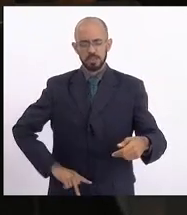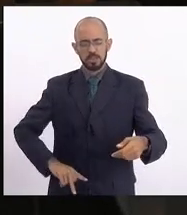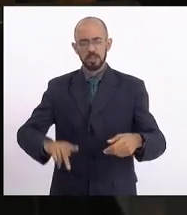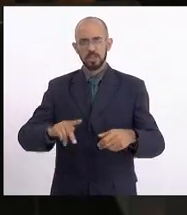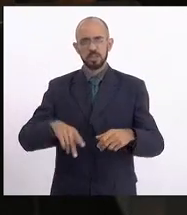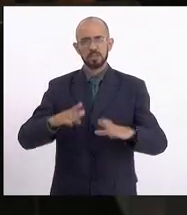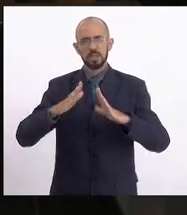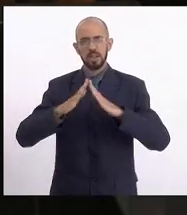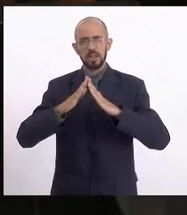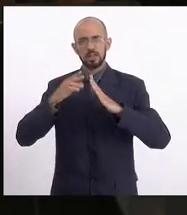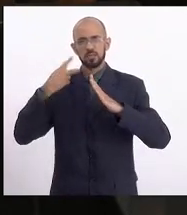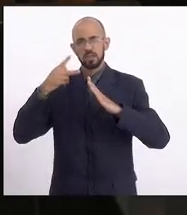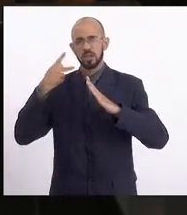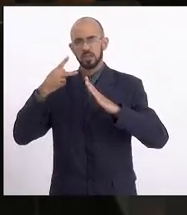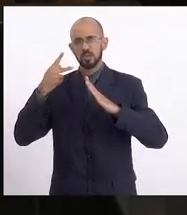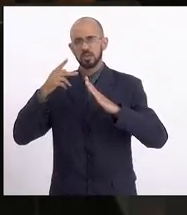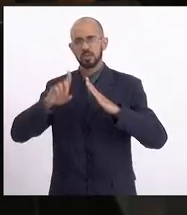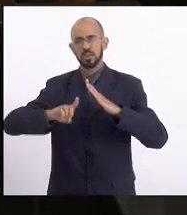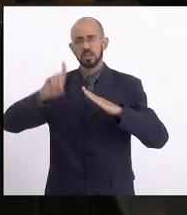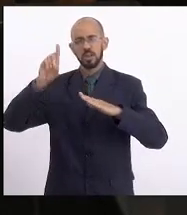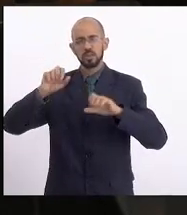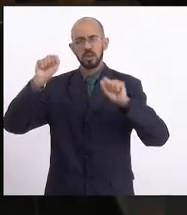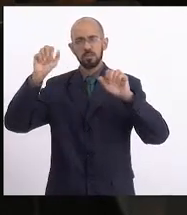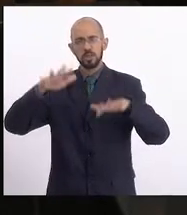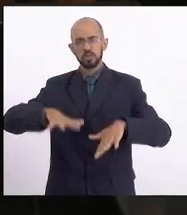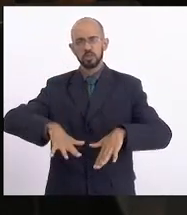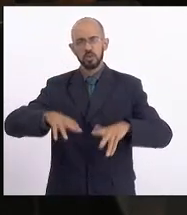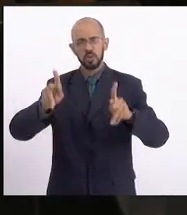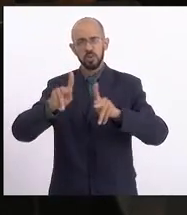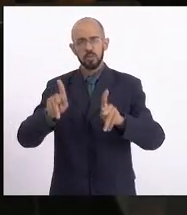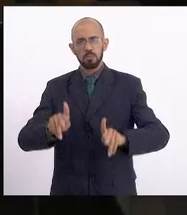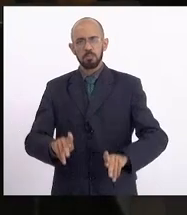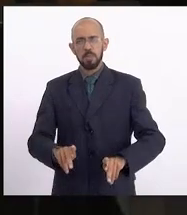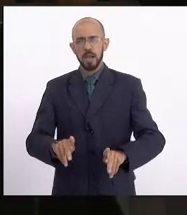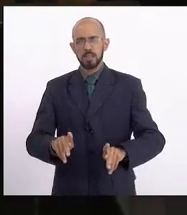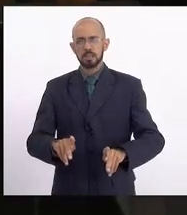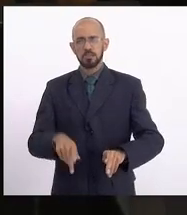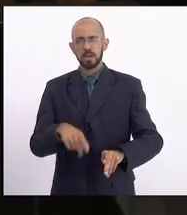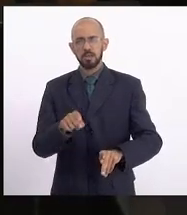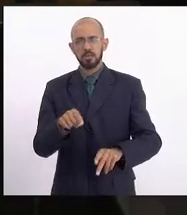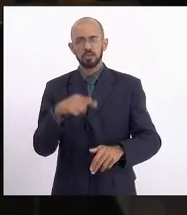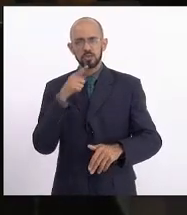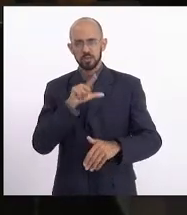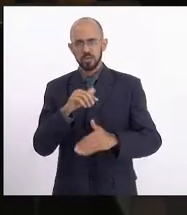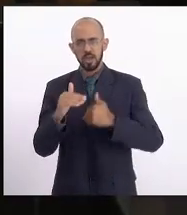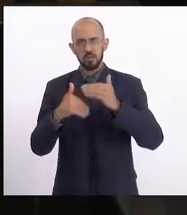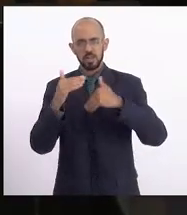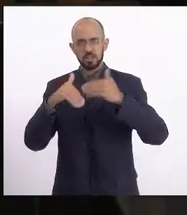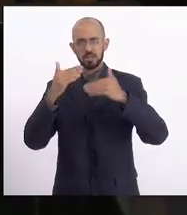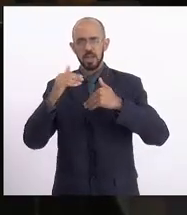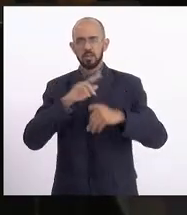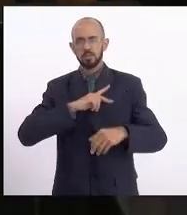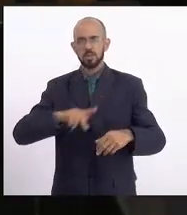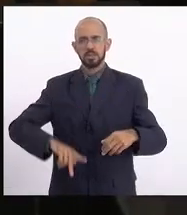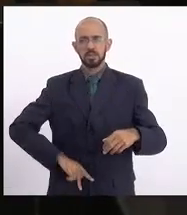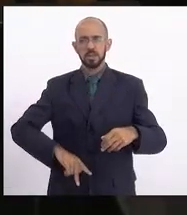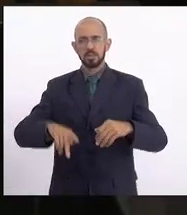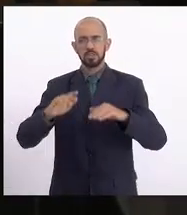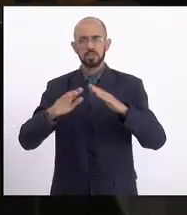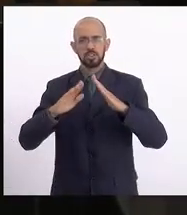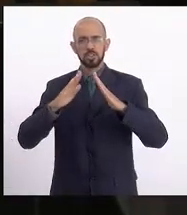dê muita serenidade para continuar fazendo a cidade avançar, agora como presidente da Câmara. O povo se